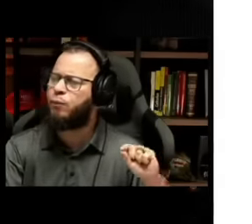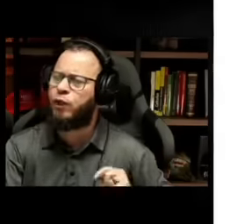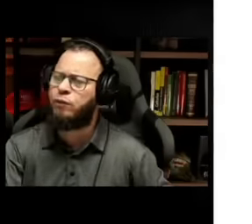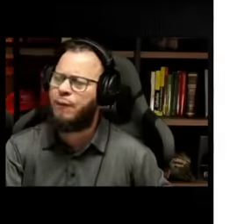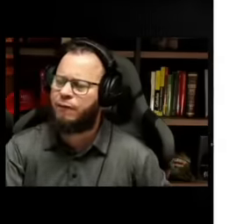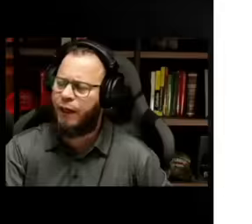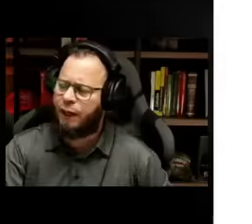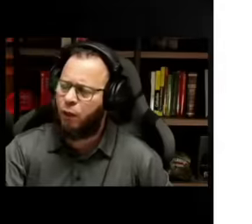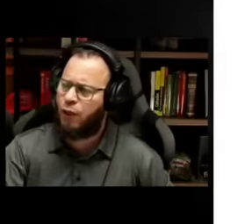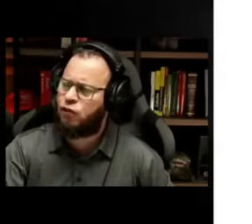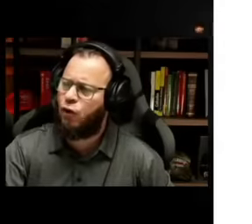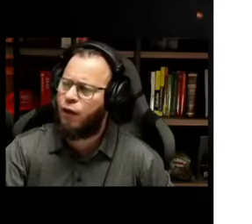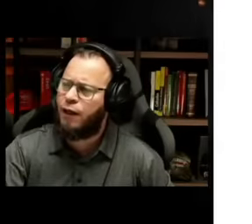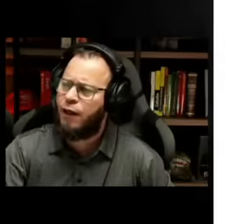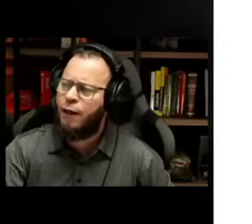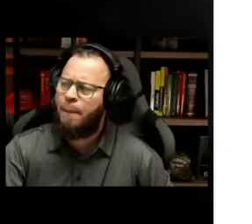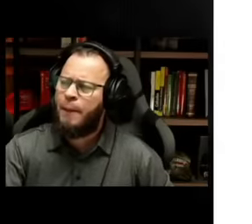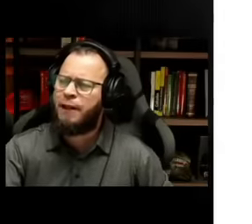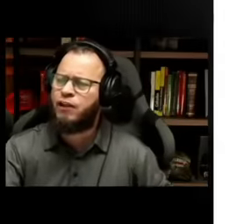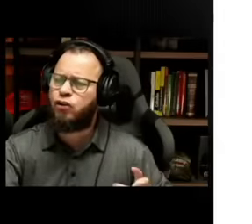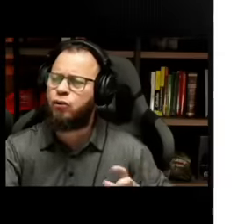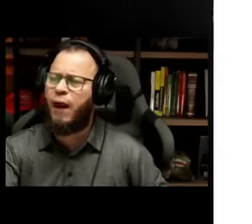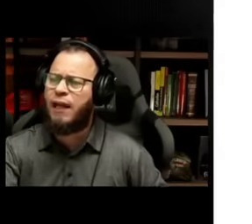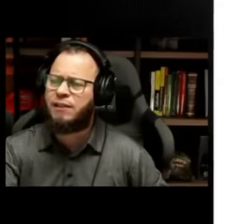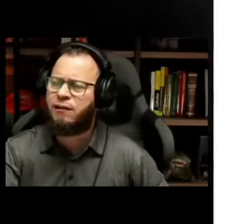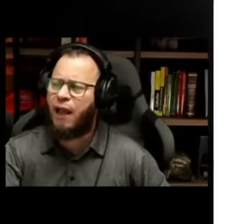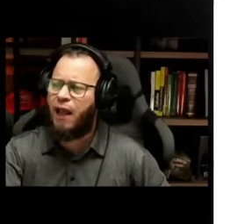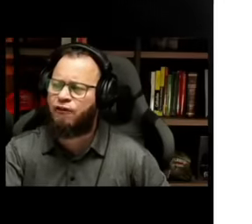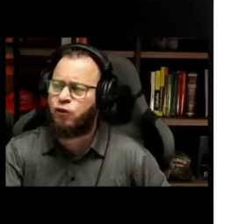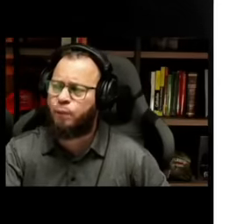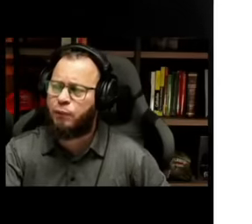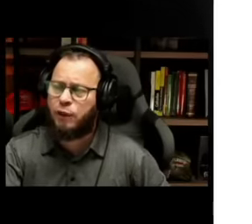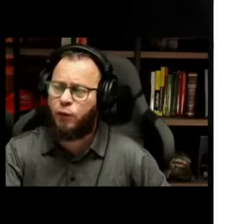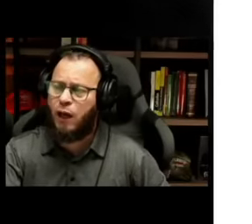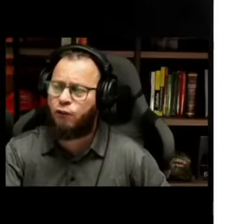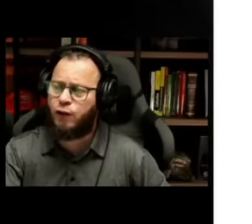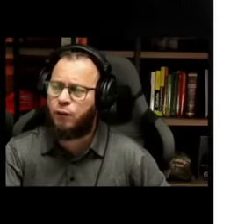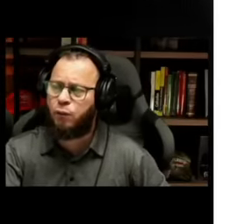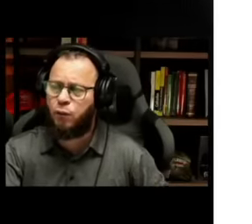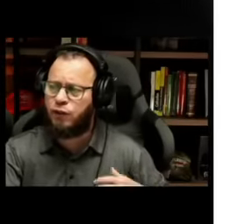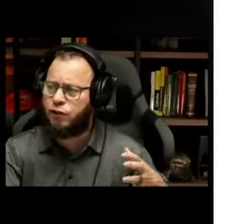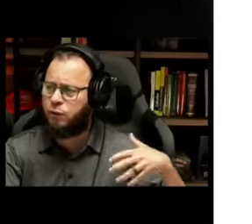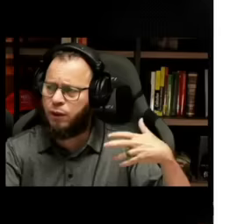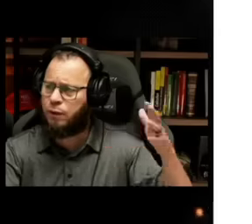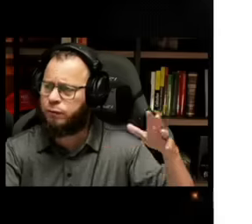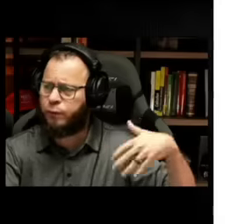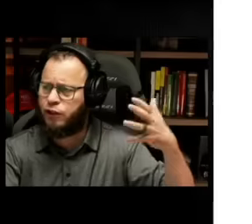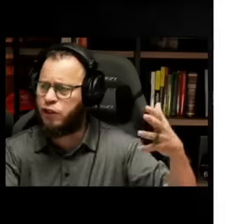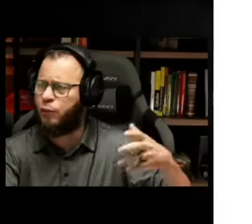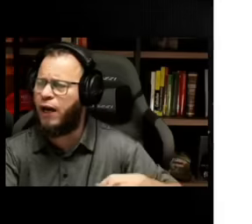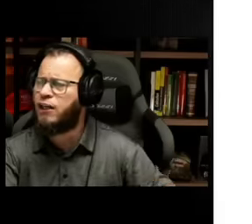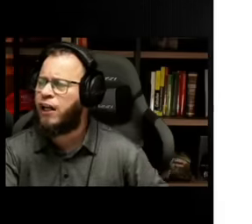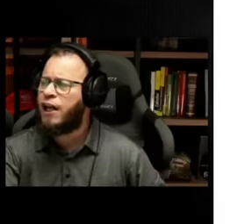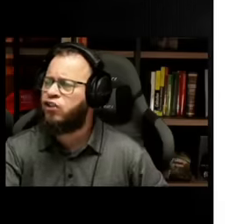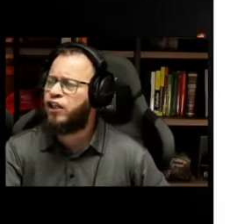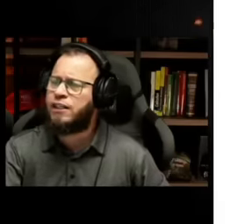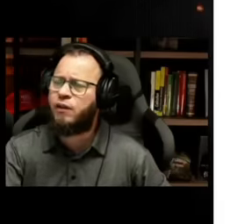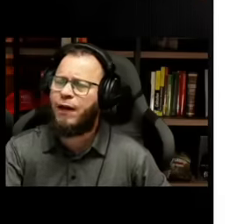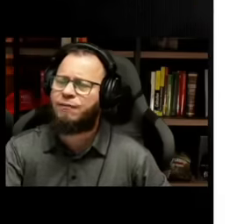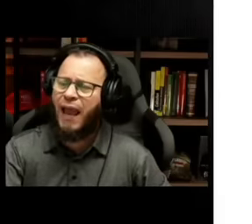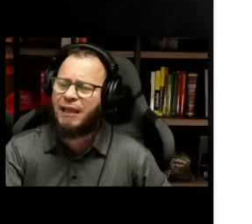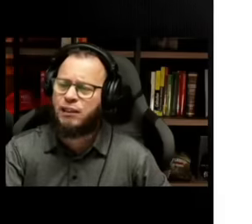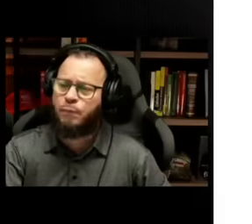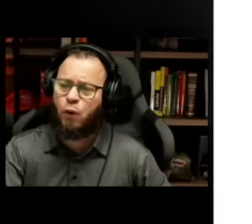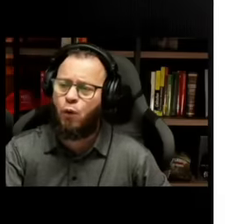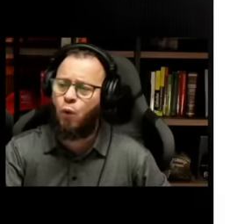mais um pouquinho da matéria Olha só Ministro do STF o Supremo Tribunal o o Alexandre o Alexandre Moraes disse